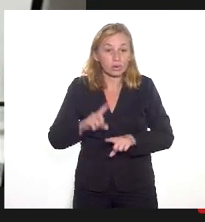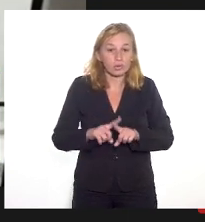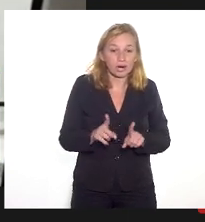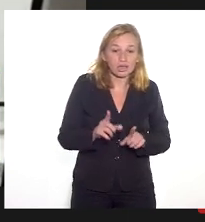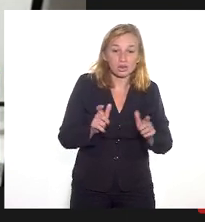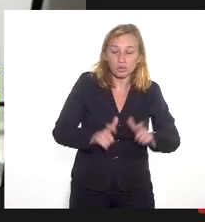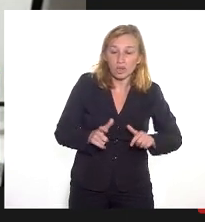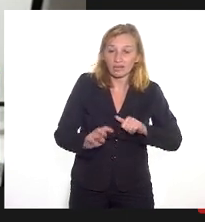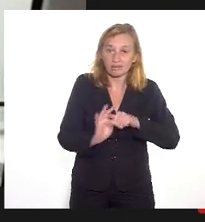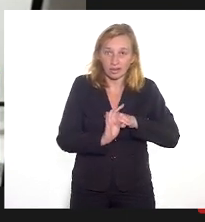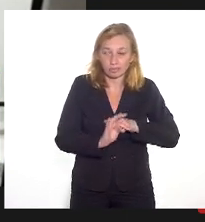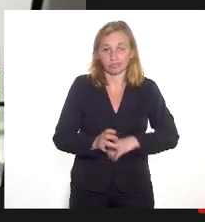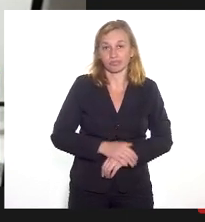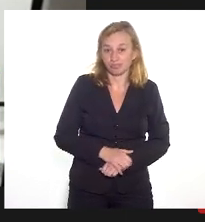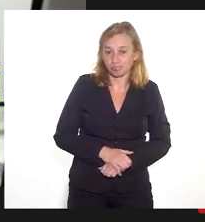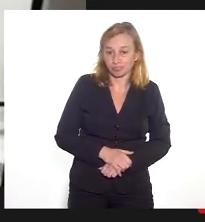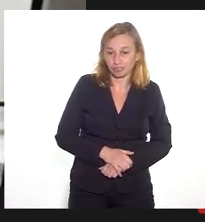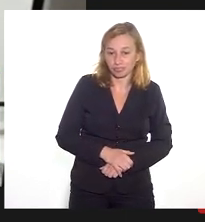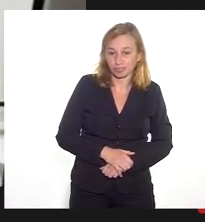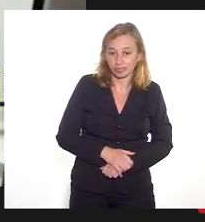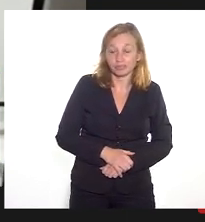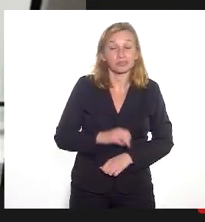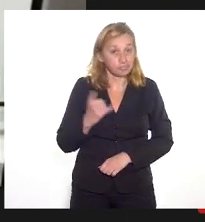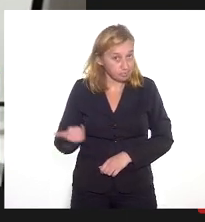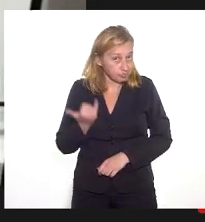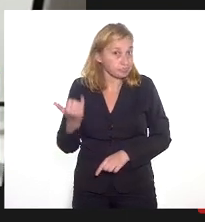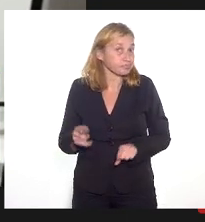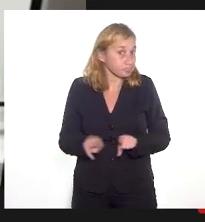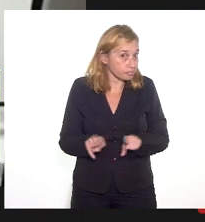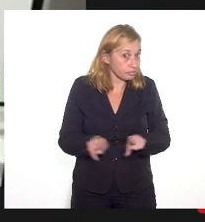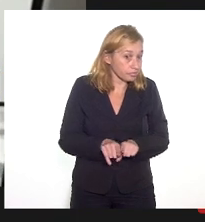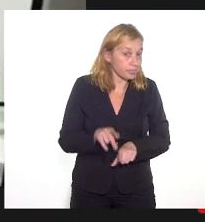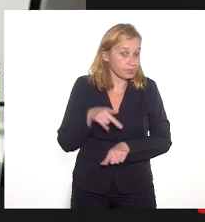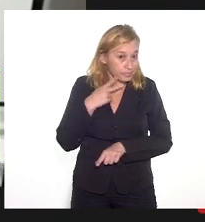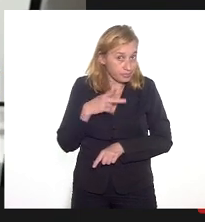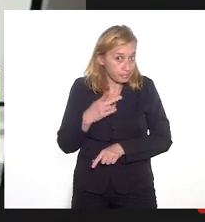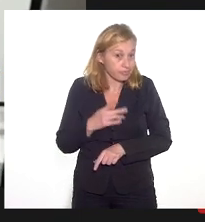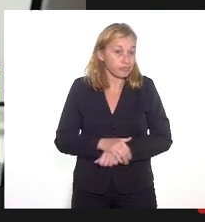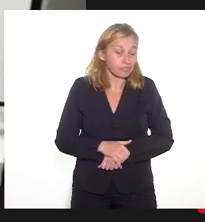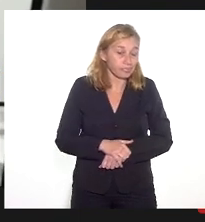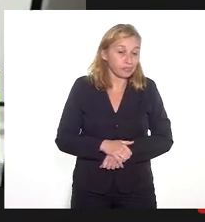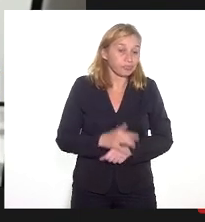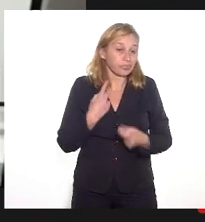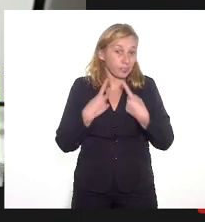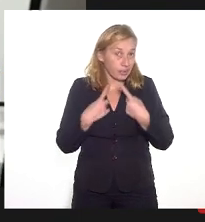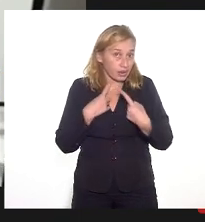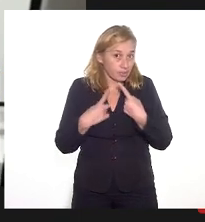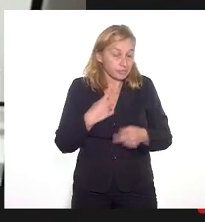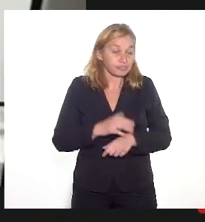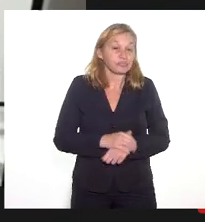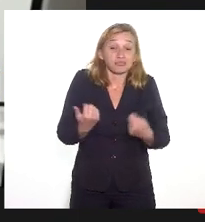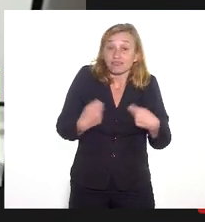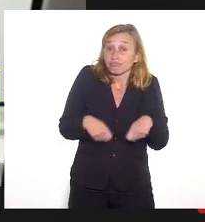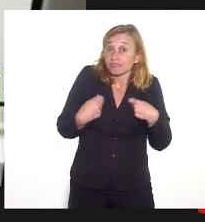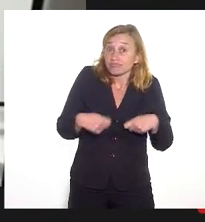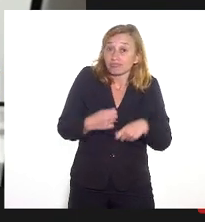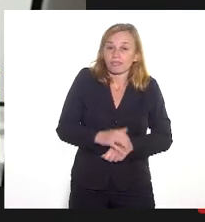espaços técnicos. E é muito importante também que a gente traga para essa discussão a necessidade